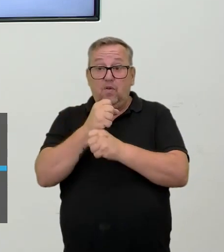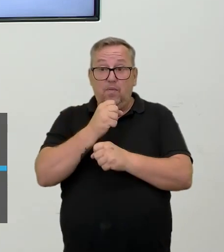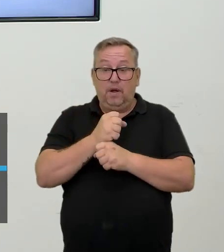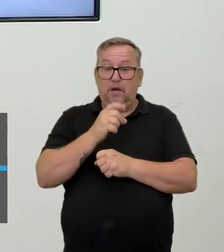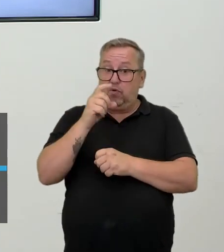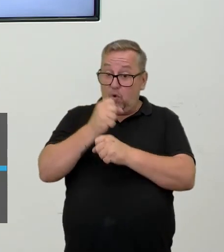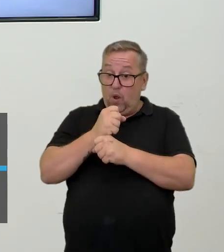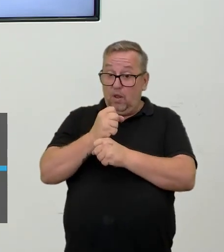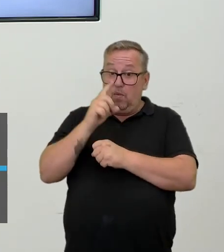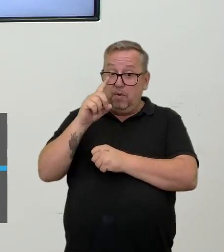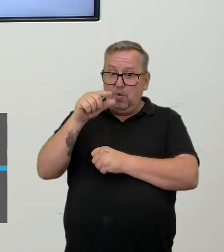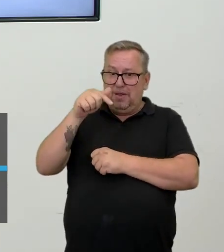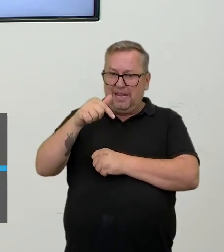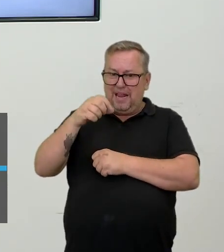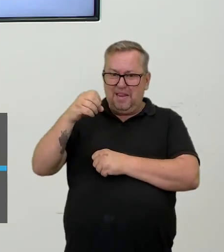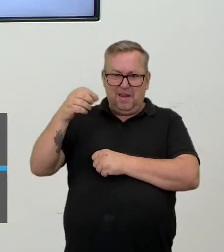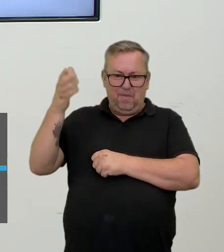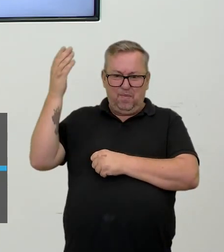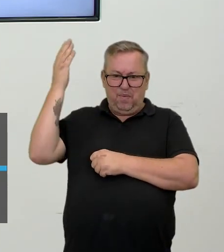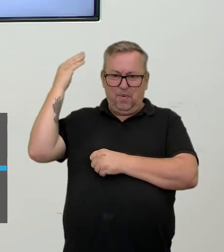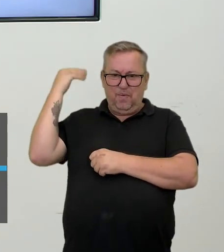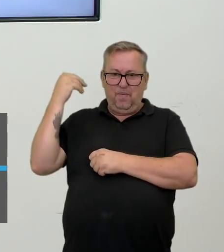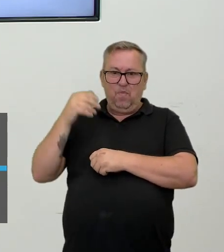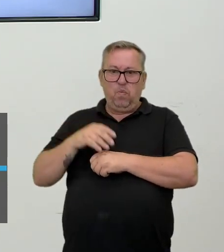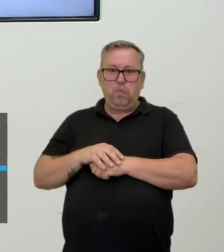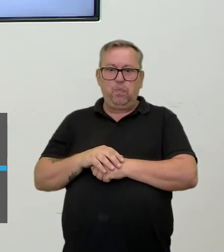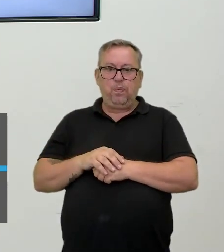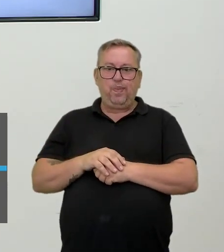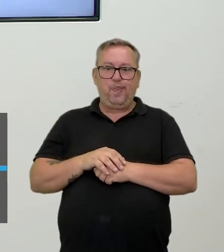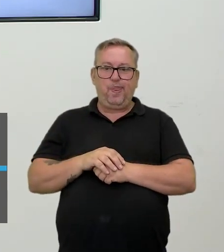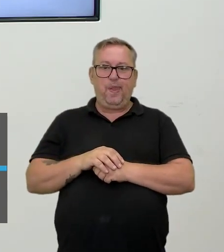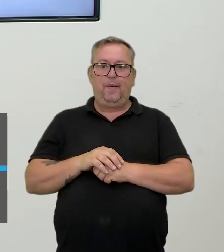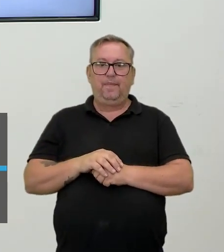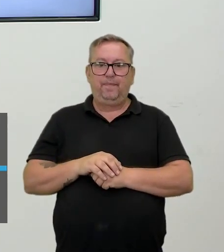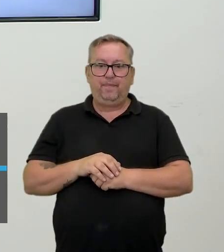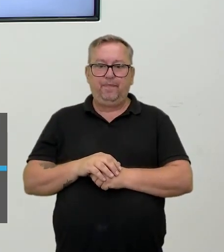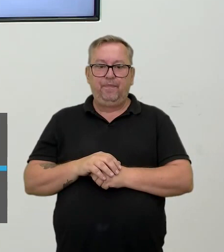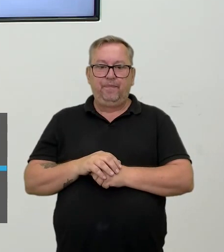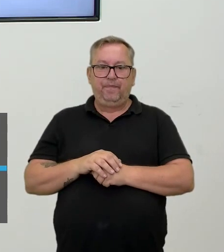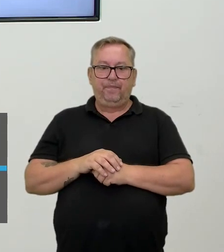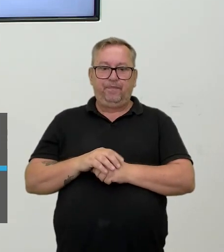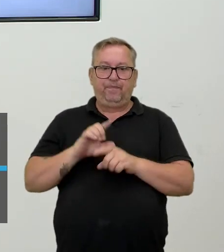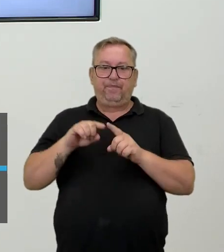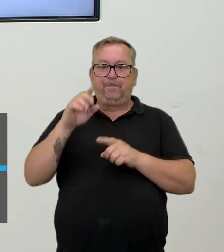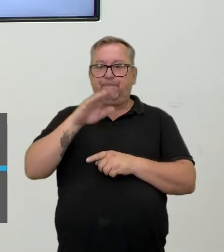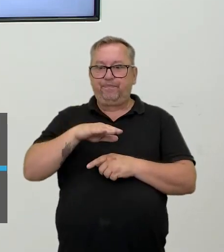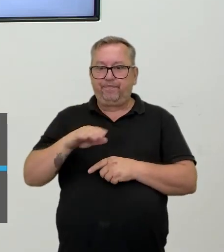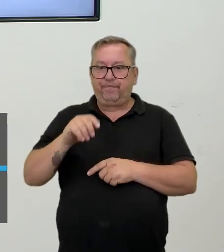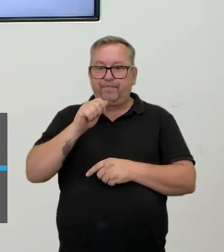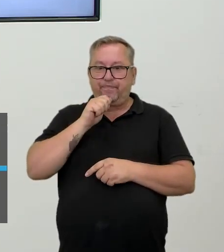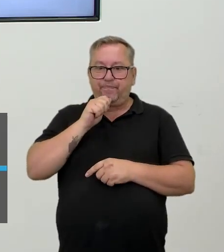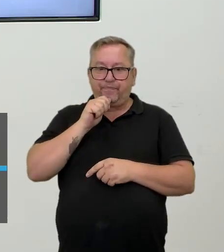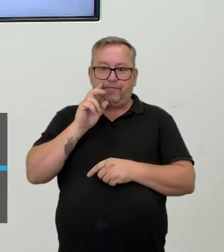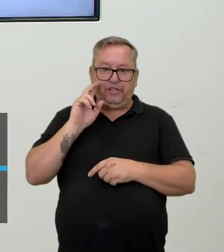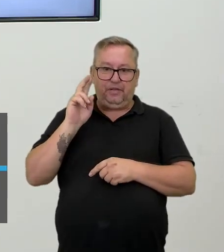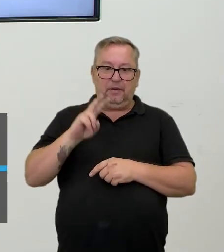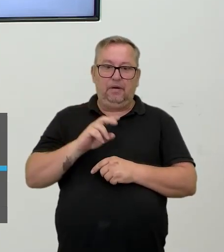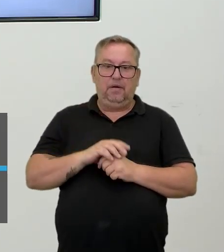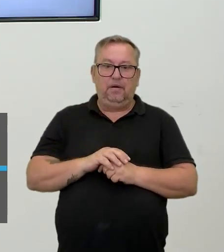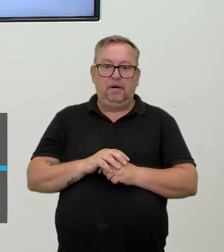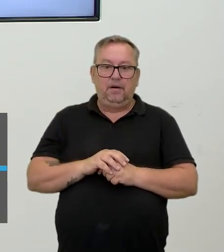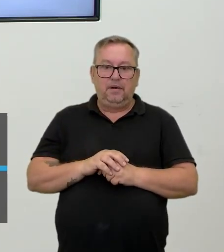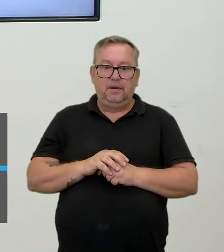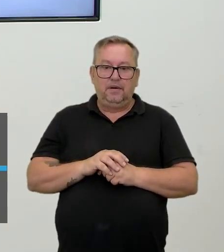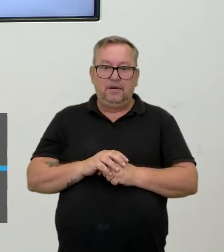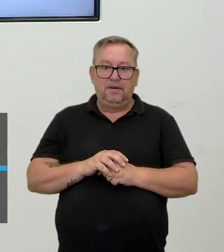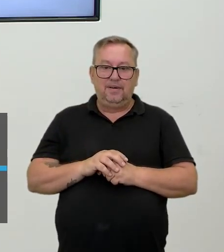1700 e pouco, né? O Gauss nasceu em 1777, né? Então ele era uma criança ainda, então 1700 e alguma coisa,